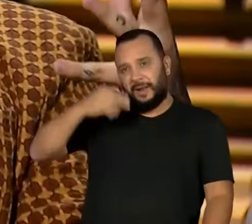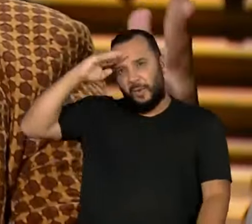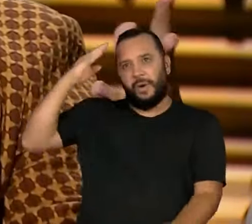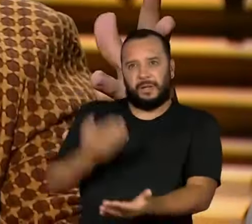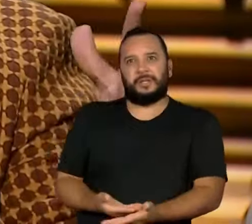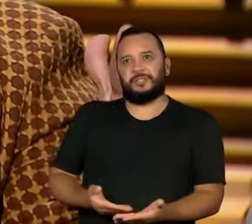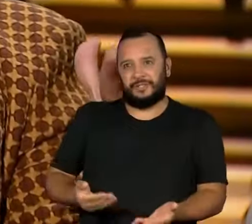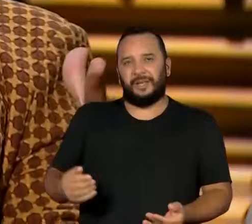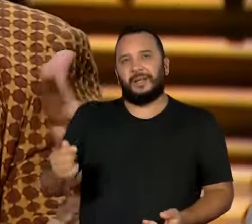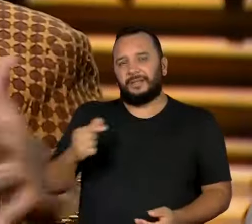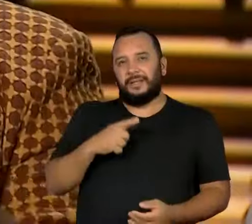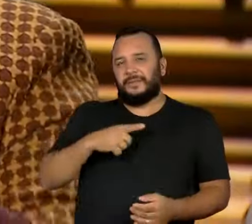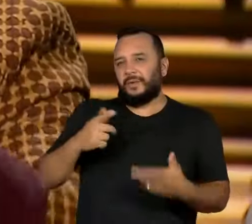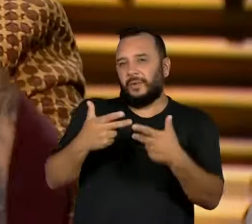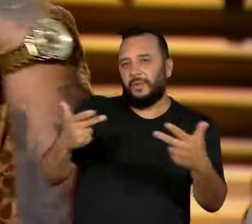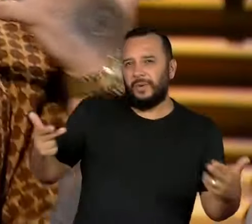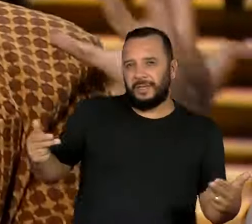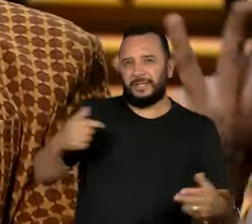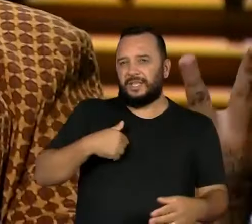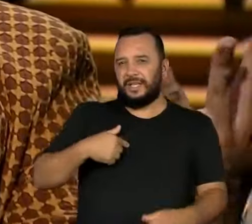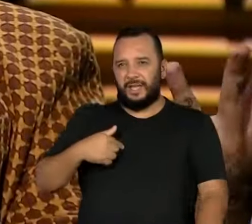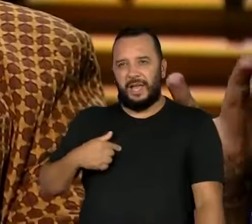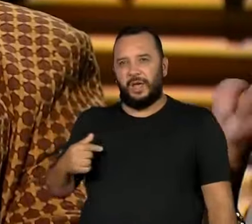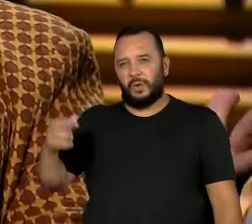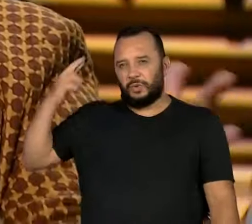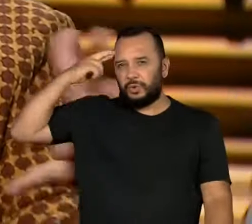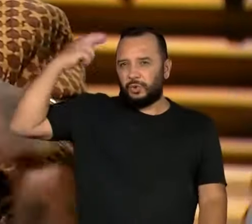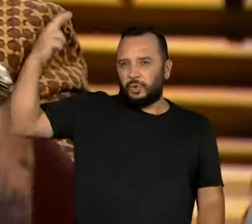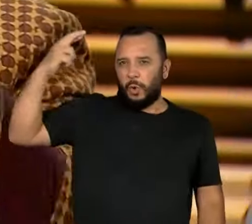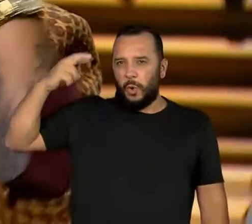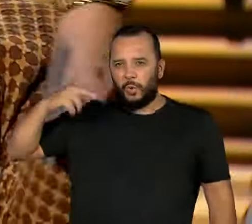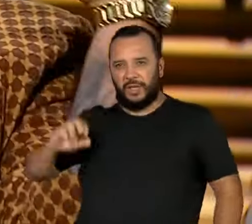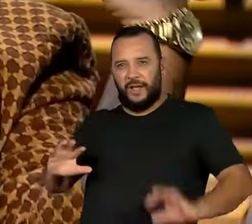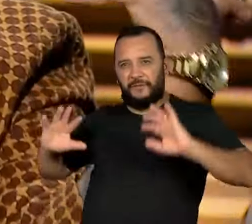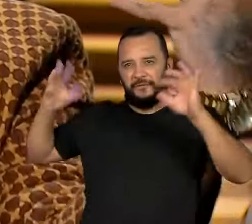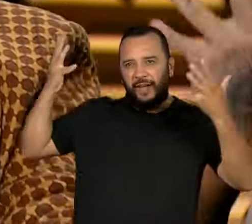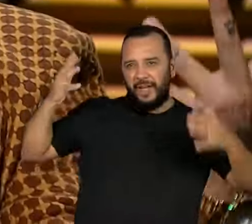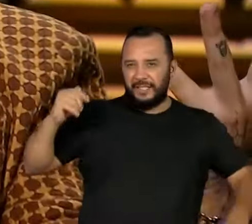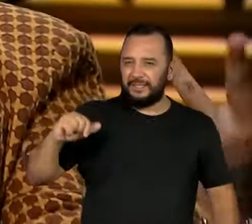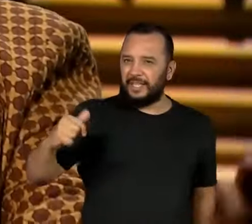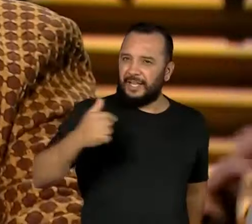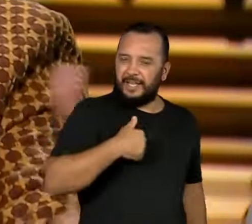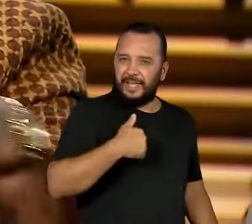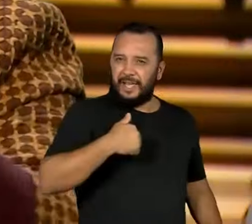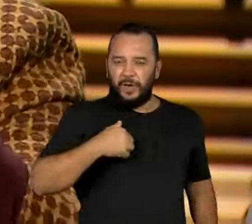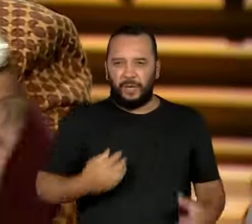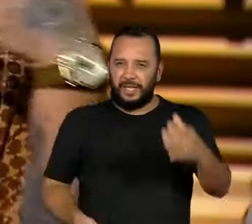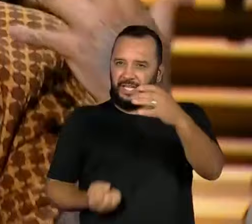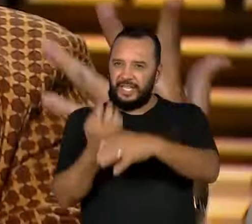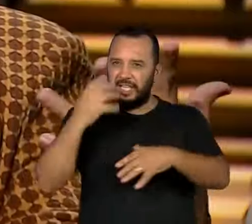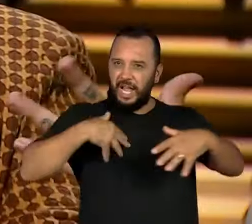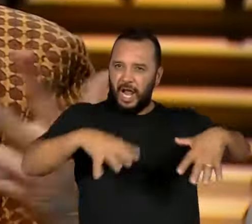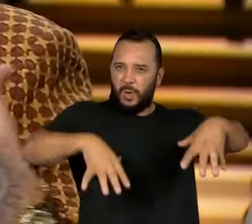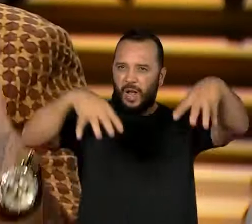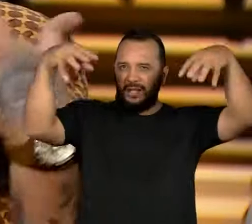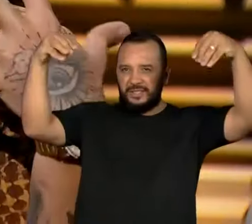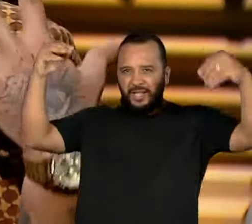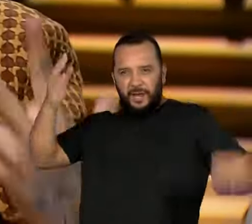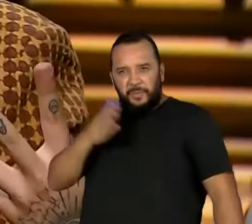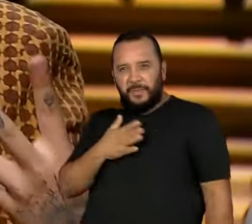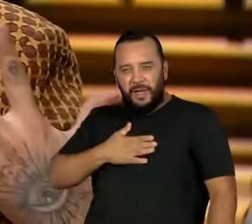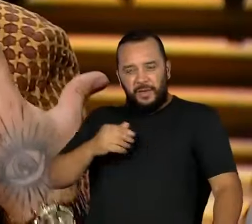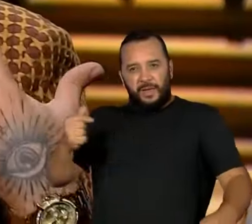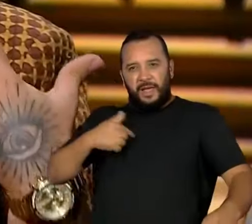coisas dantescas sobre como eu era dona da festa toda e que eu estava construindo meu império e que eu era gloriosa eu